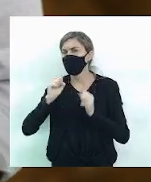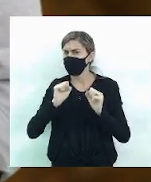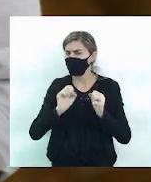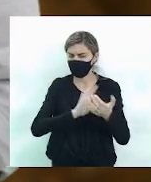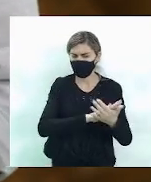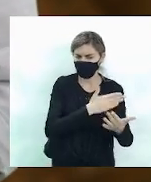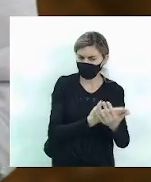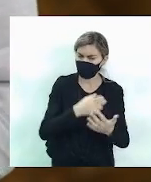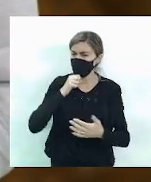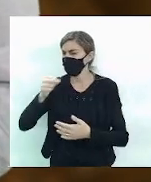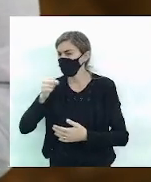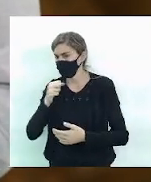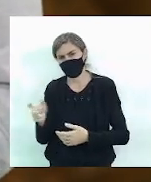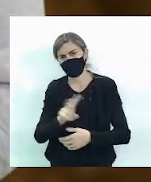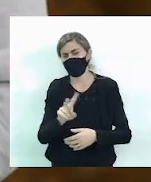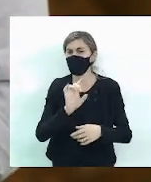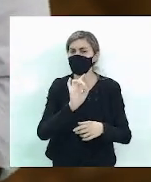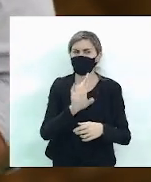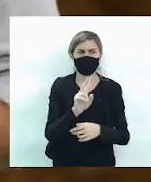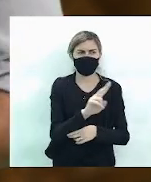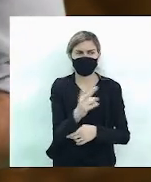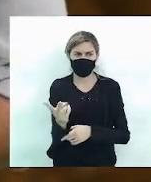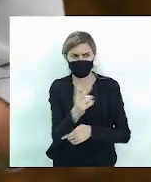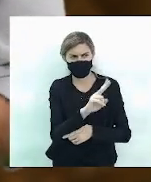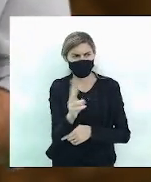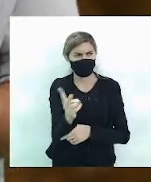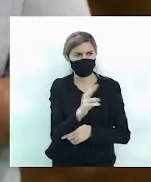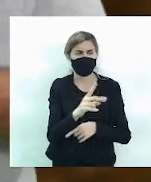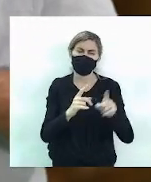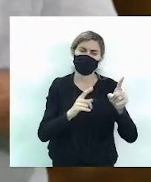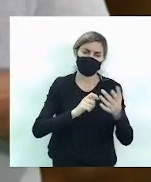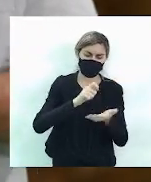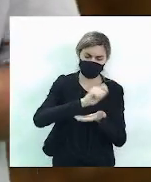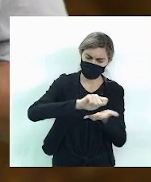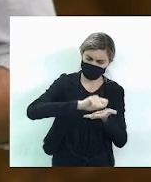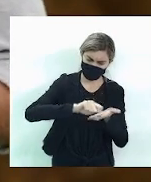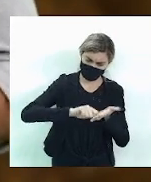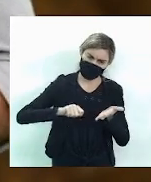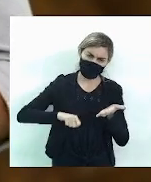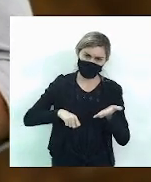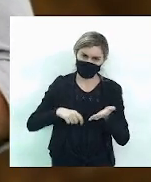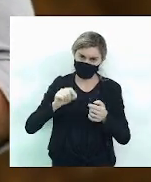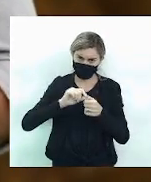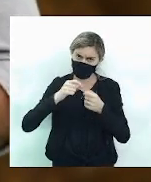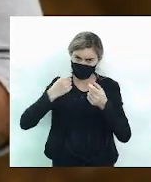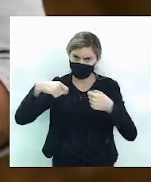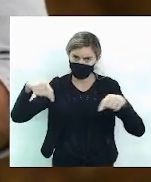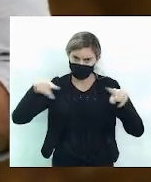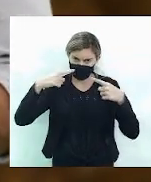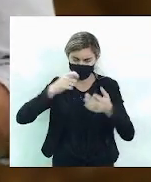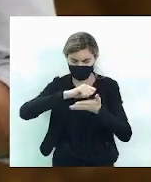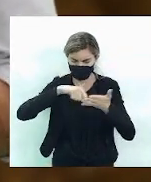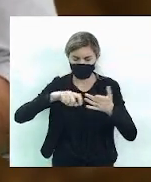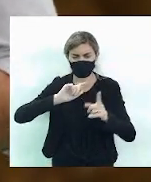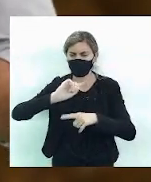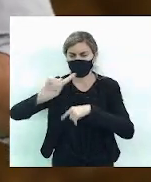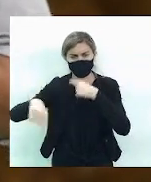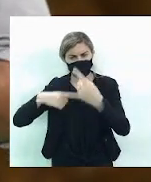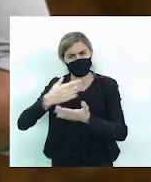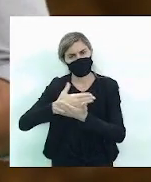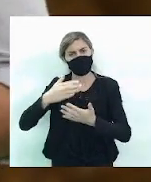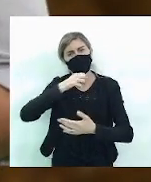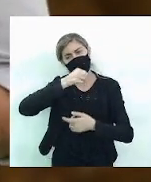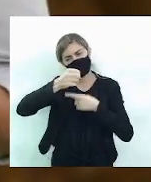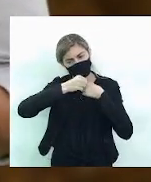intérprete e compositor. No caso dele, ele é os dois, né? Exatamente. Ele fazia as composições, não é? Mas posteriormente ele começou